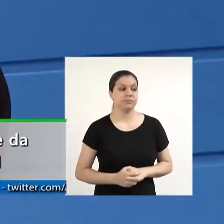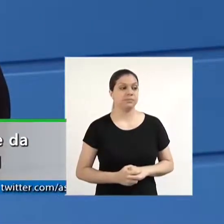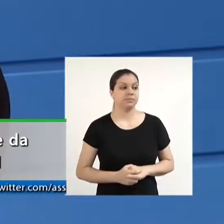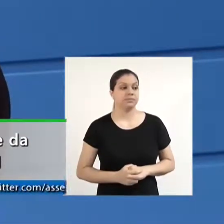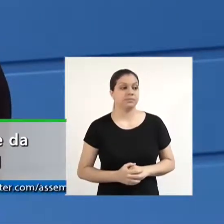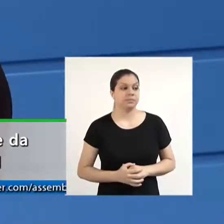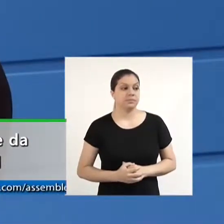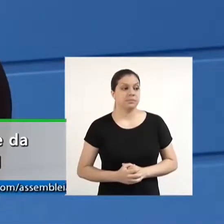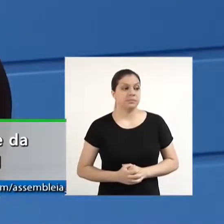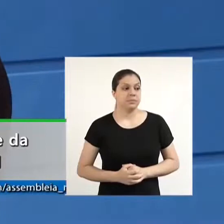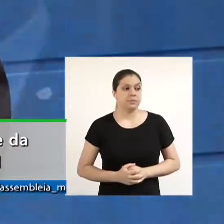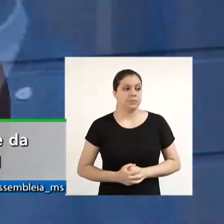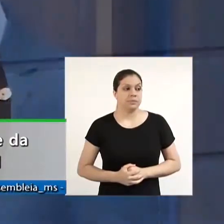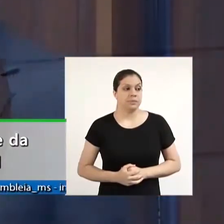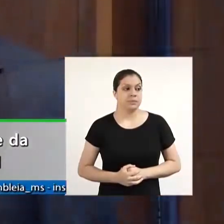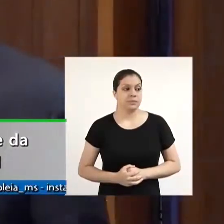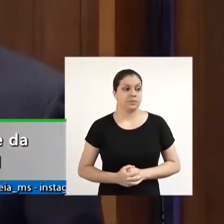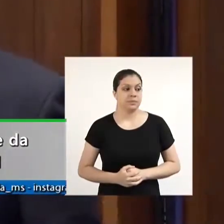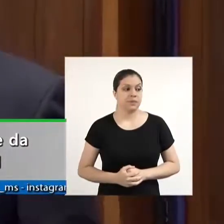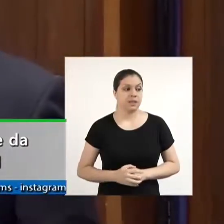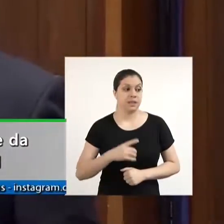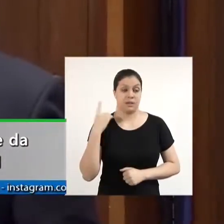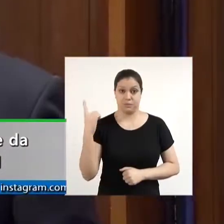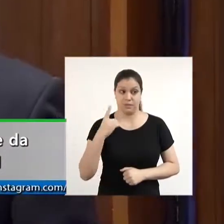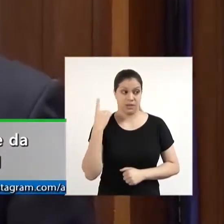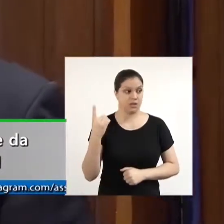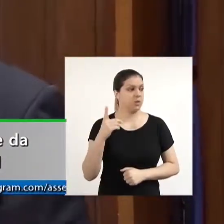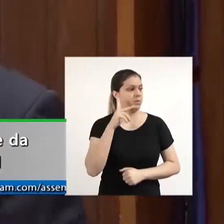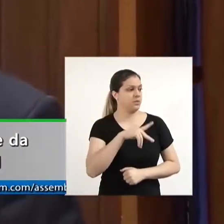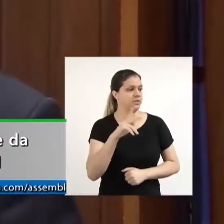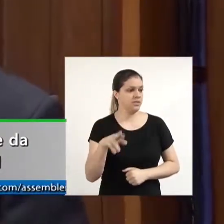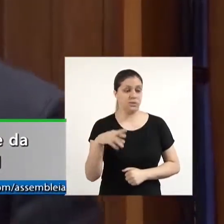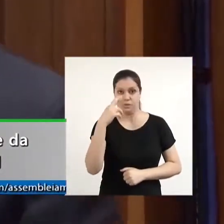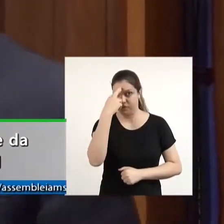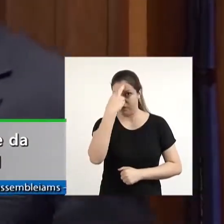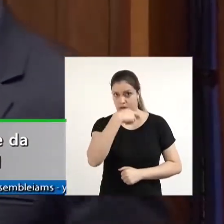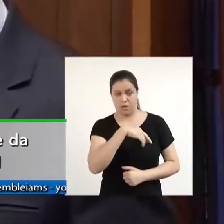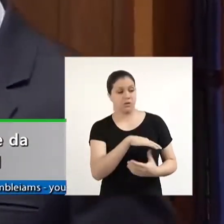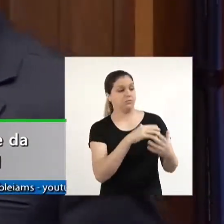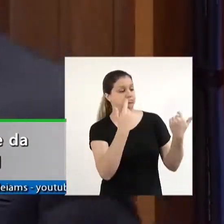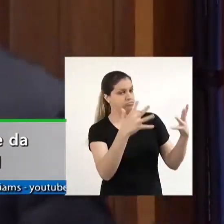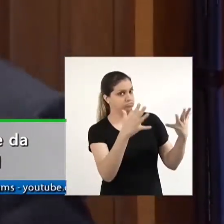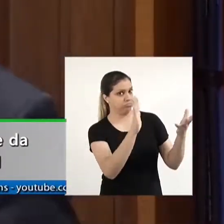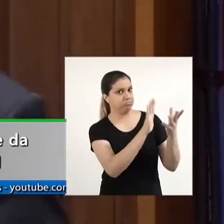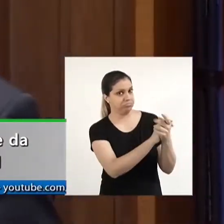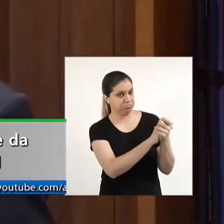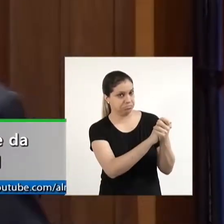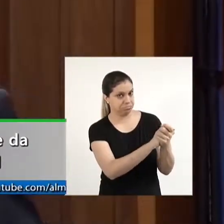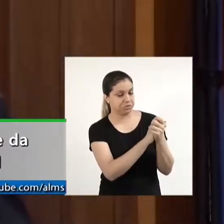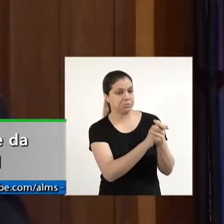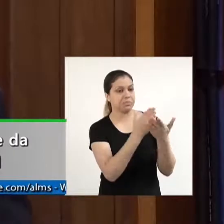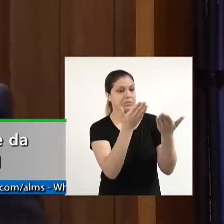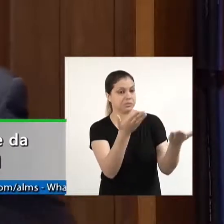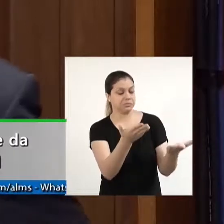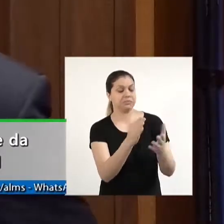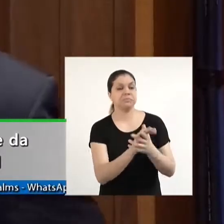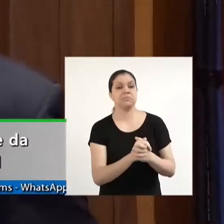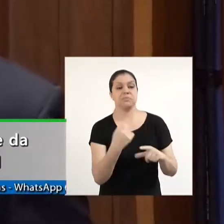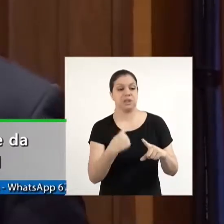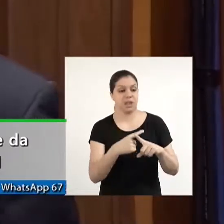querido deputado professor Rinaldo, parabenizo Vossa Excelência por trazer esse assunto à tribuna desta casa,